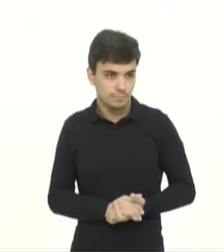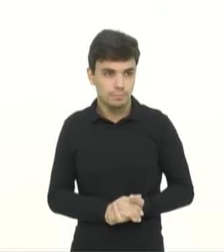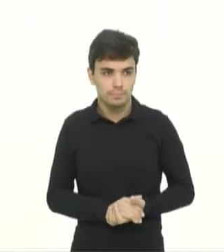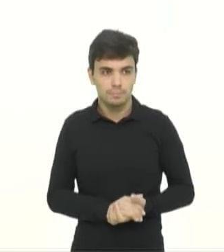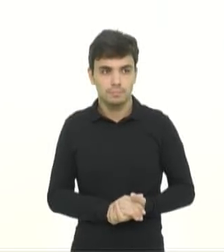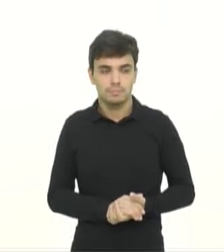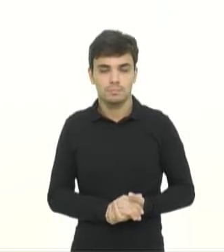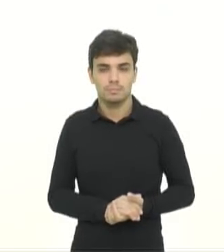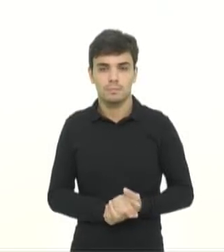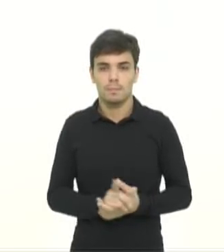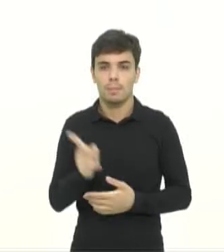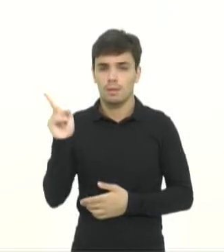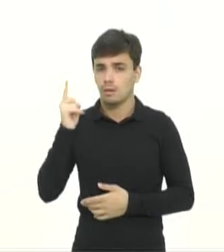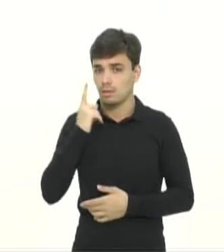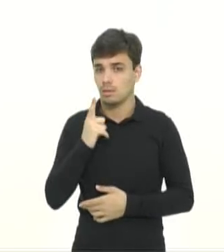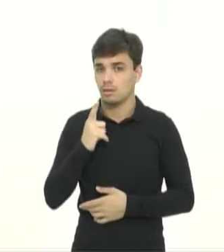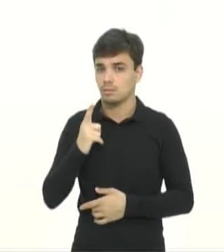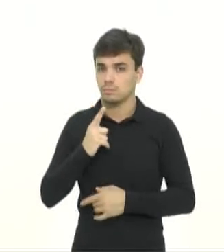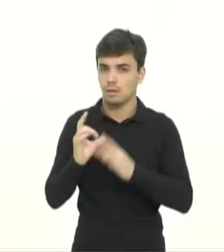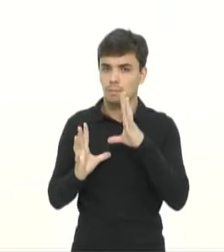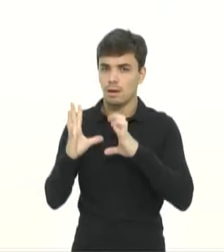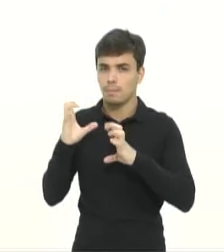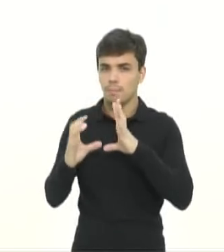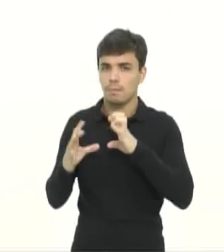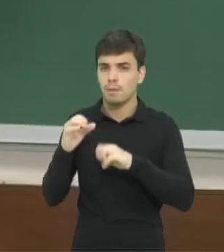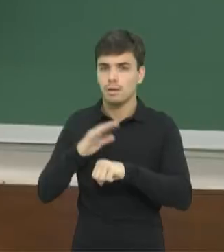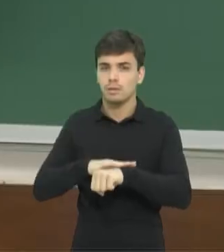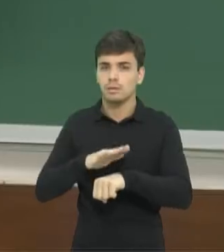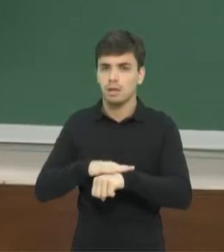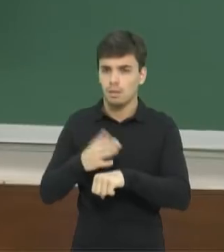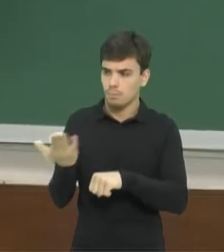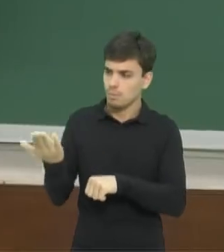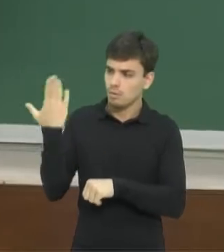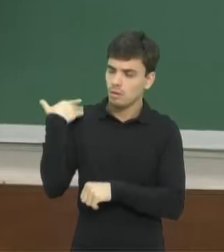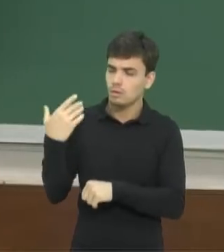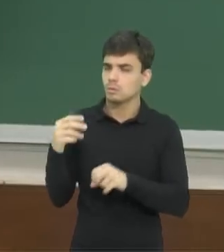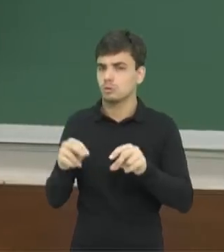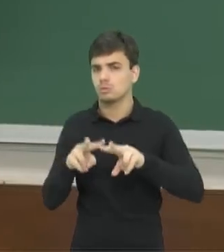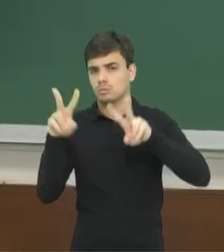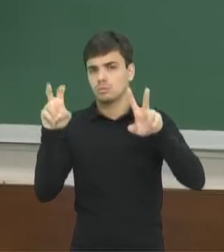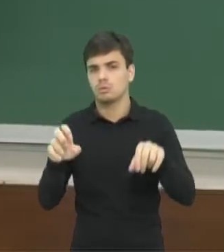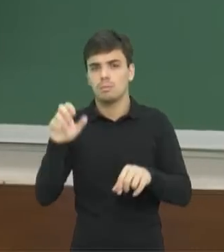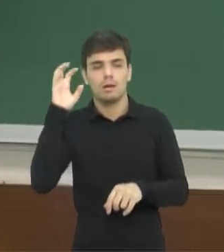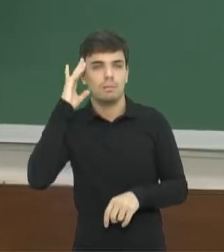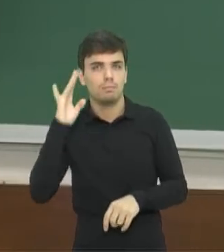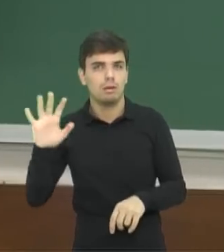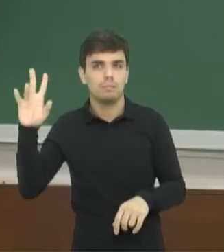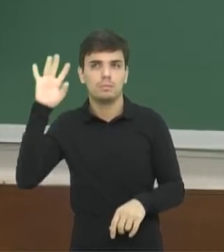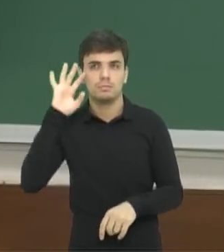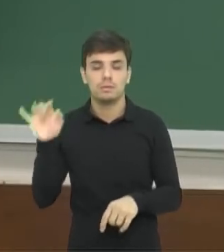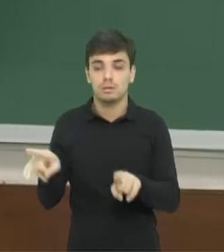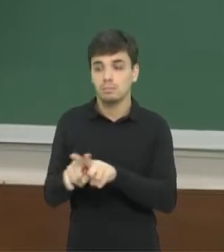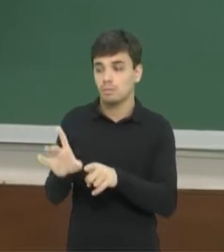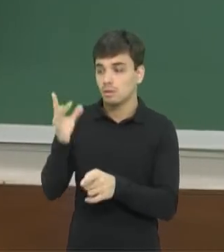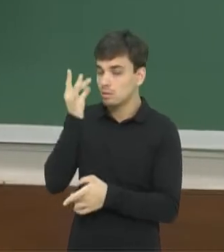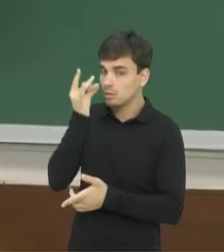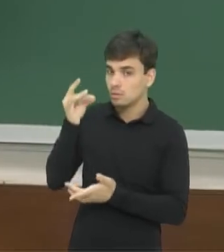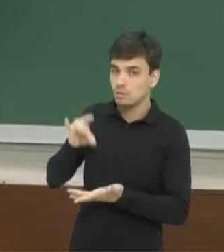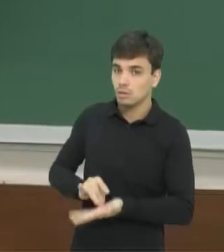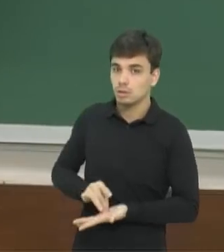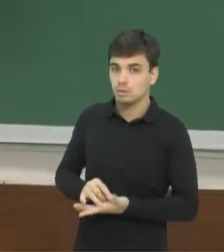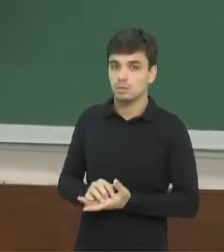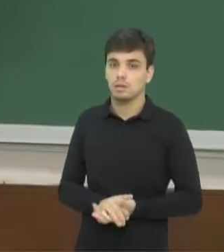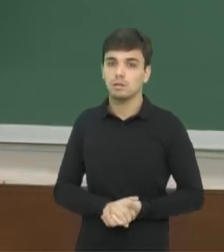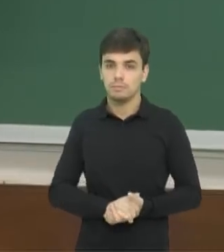aqui, gente, é uma briga. Houve uma briga nesse período que se passou entre a ilusão e a realidade. E a gente já